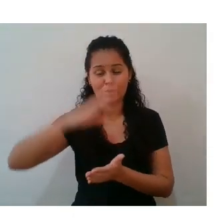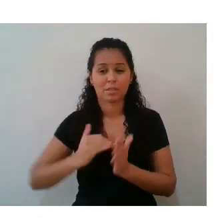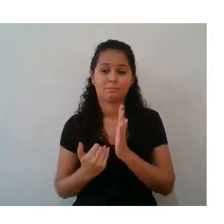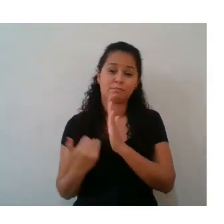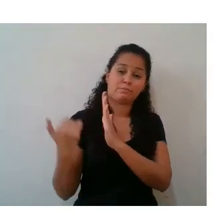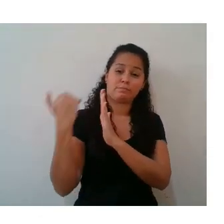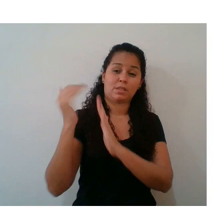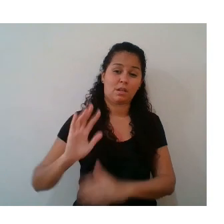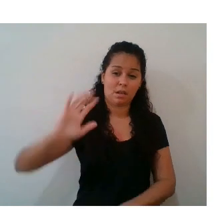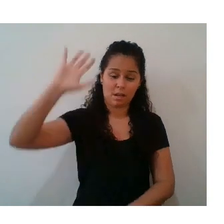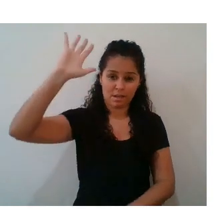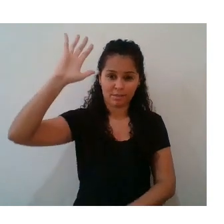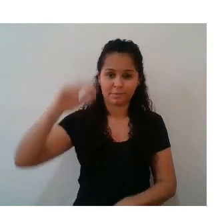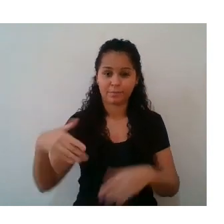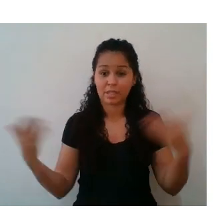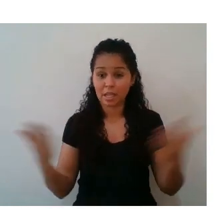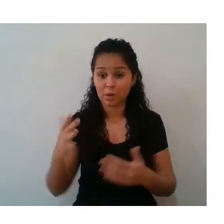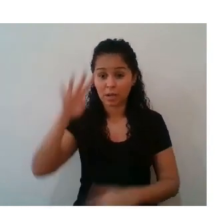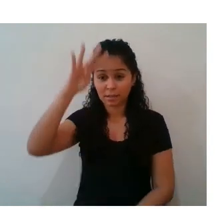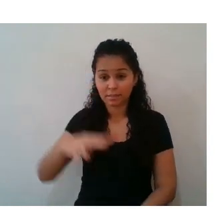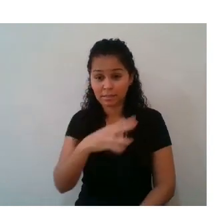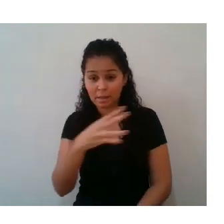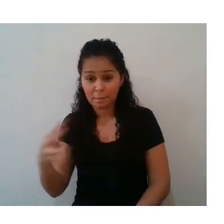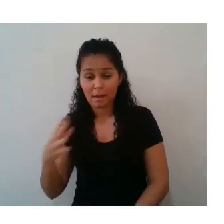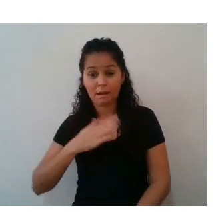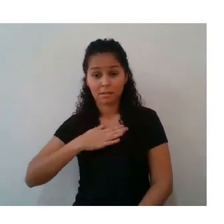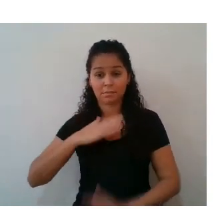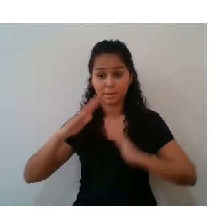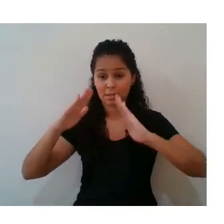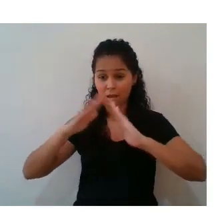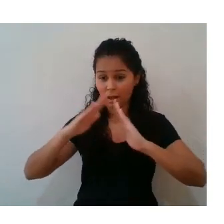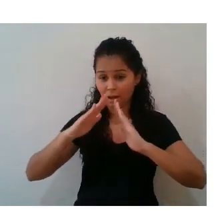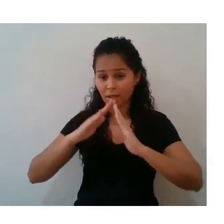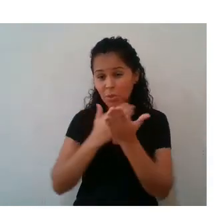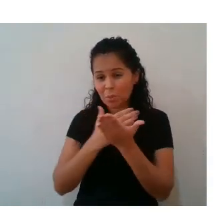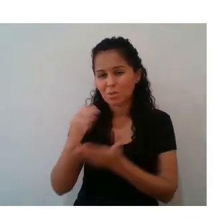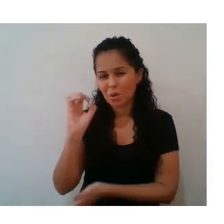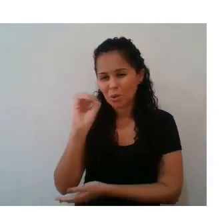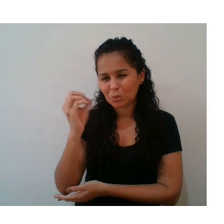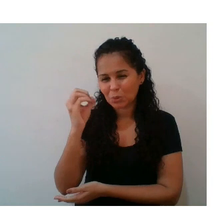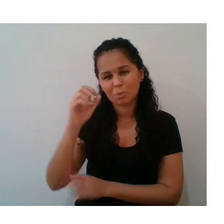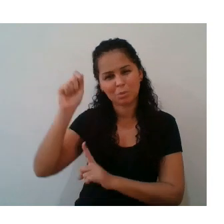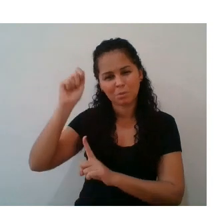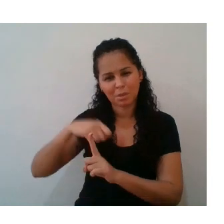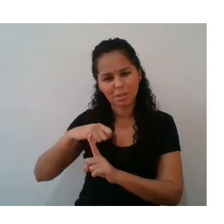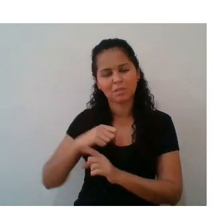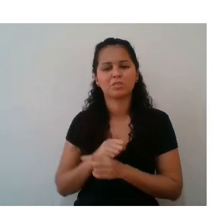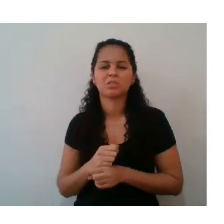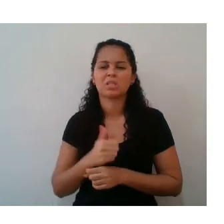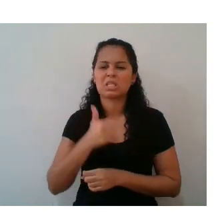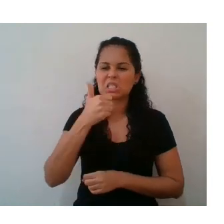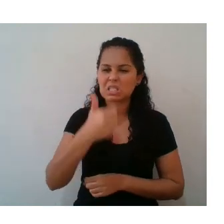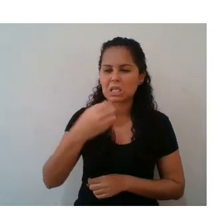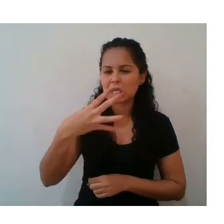botei o consumo da minha própria casa, né? A conta de luz veio para o meu nome em outubro. Tínhamos em torno de quase 140